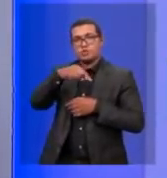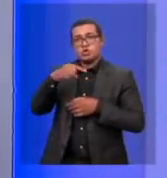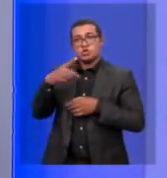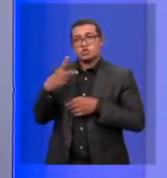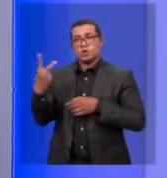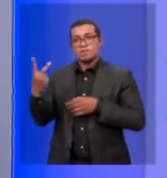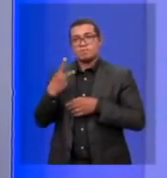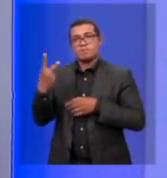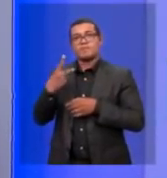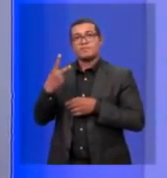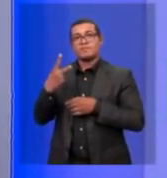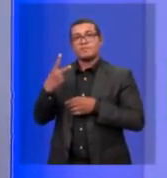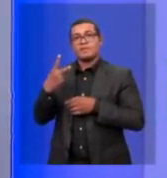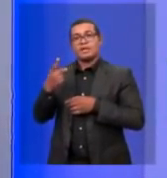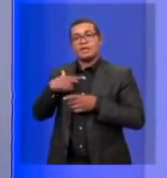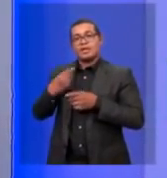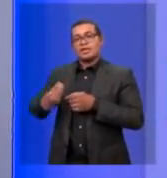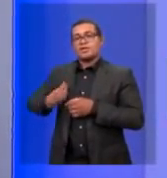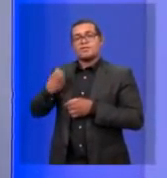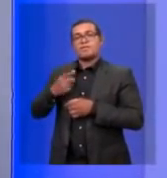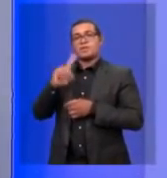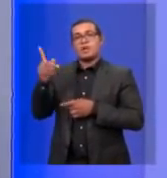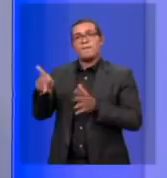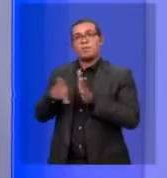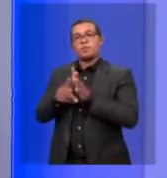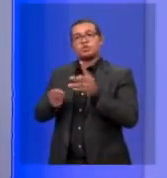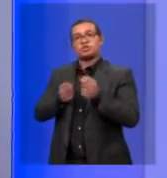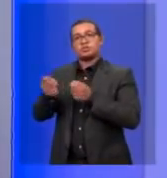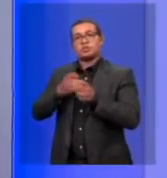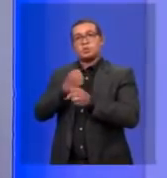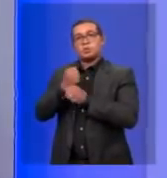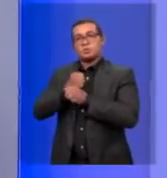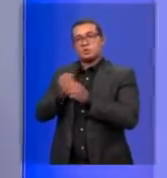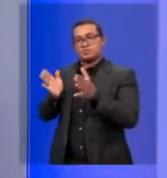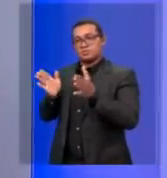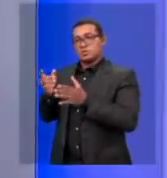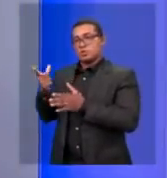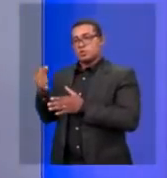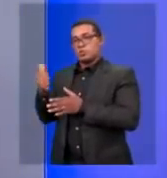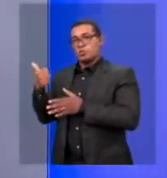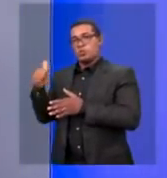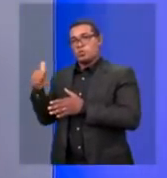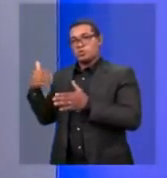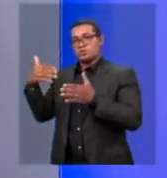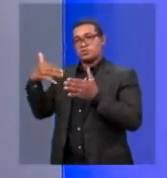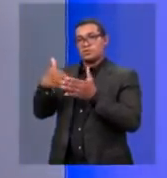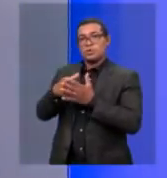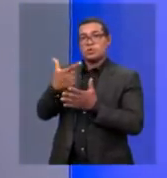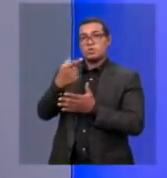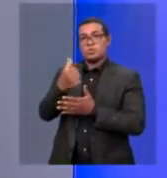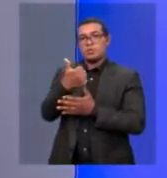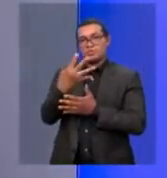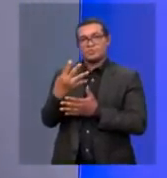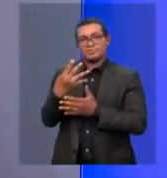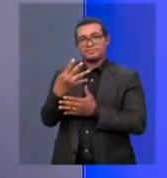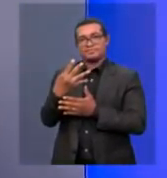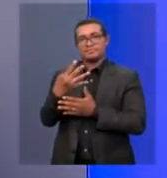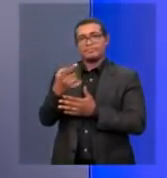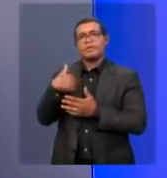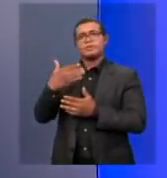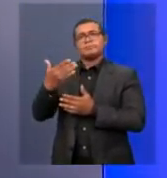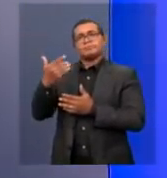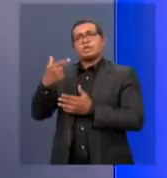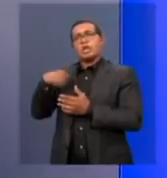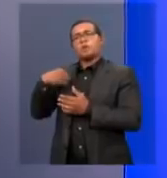que não participamos da gestão de 2011 e 2014 então naquele bolo eu tive o trabalho de